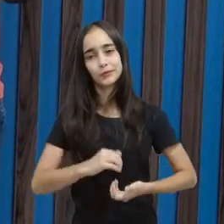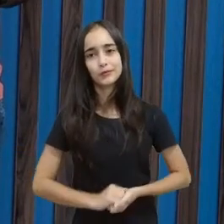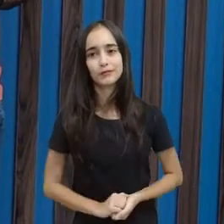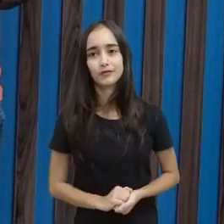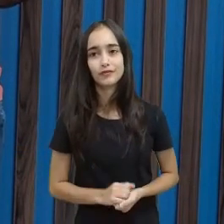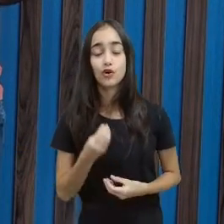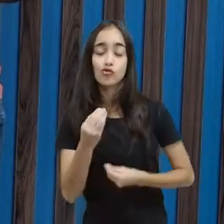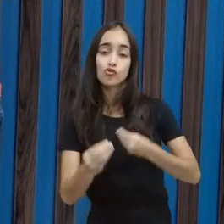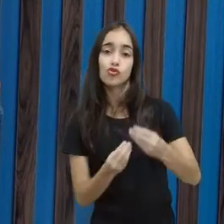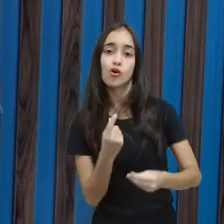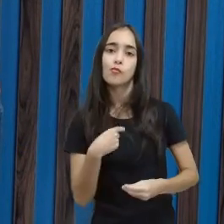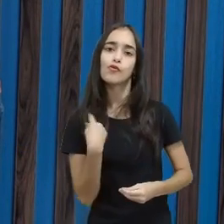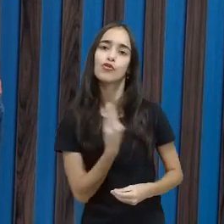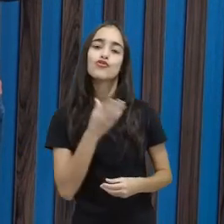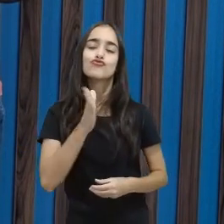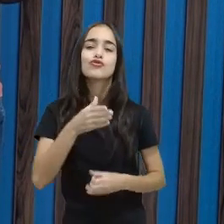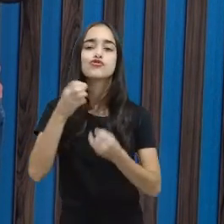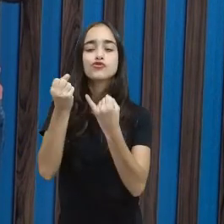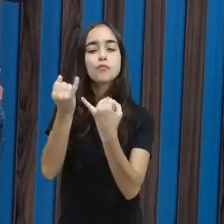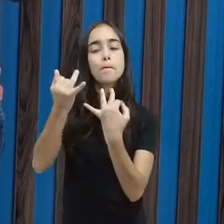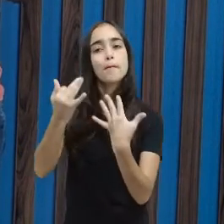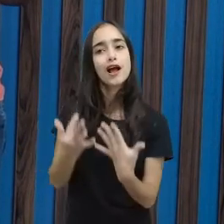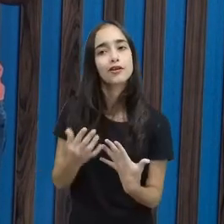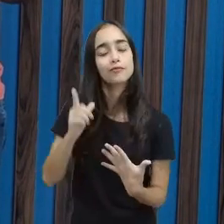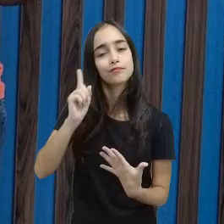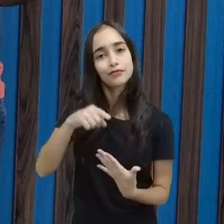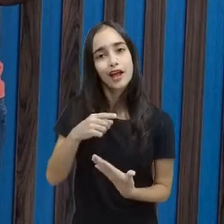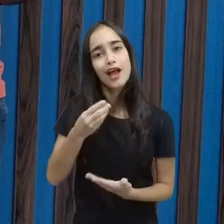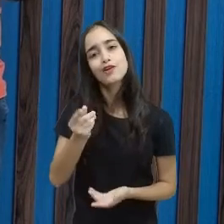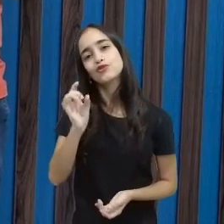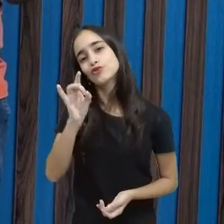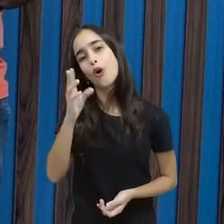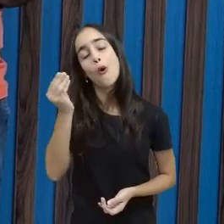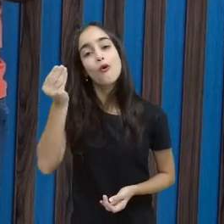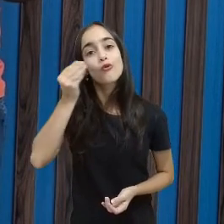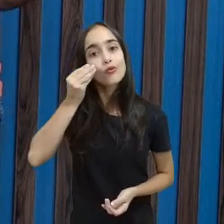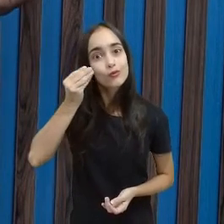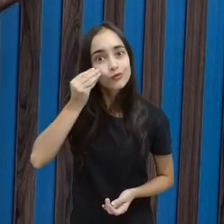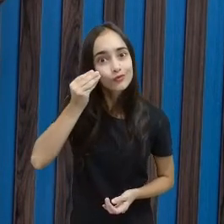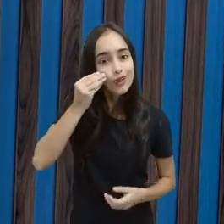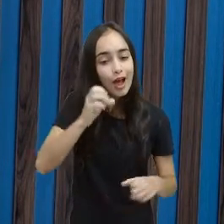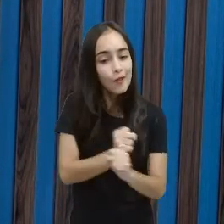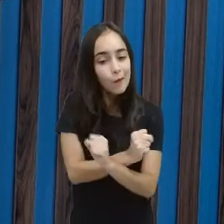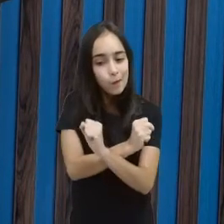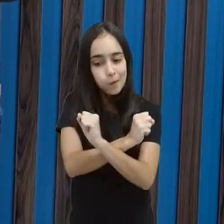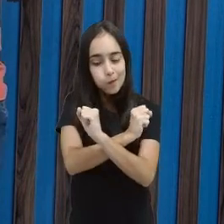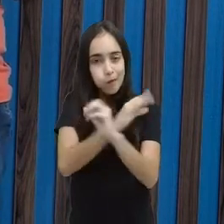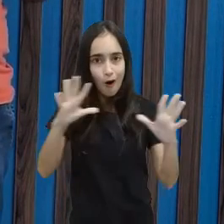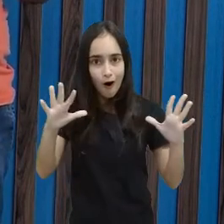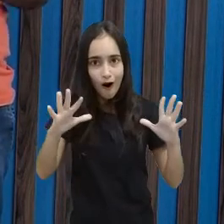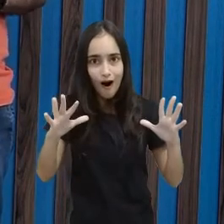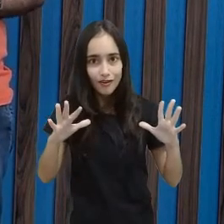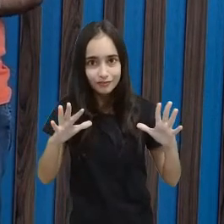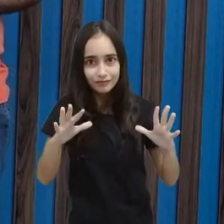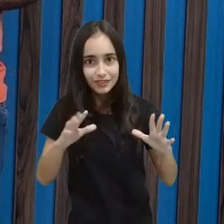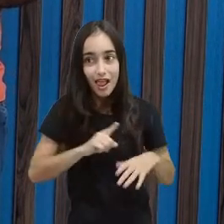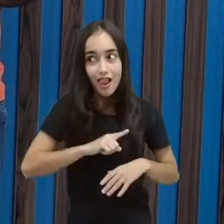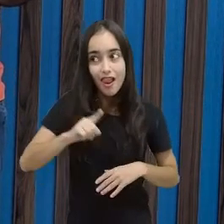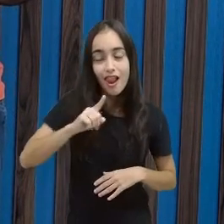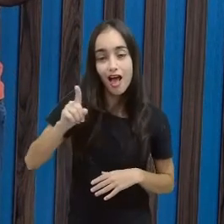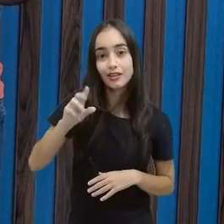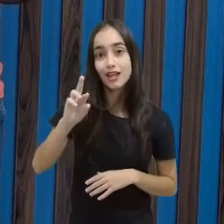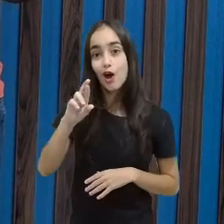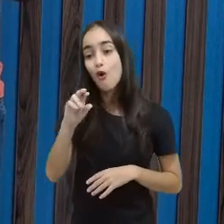a gente disse, né, isso aí foi um teste, né, de uma bomba, né, de uma bomba russa,